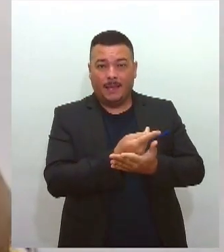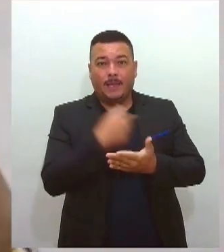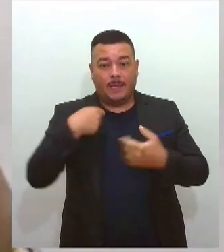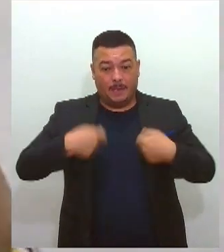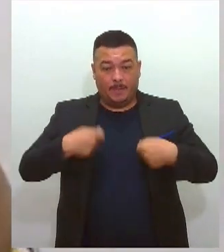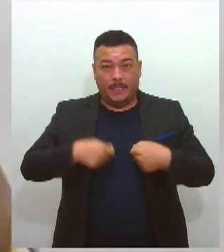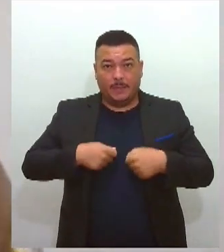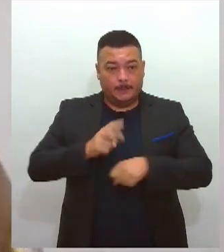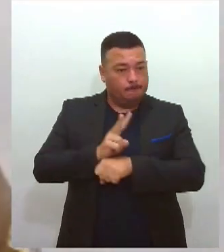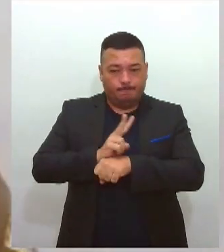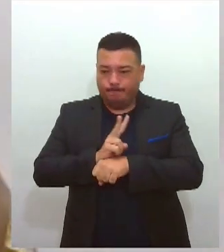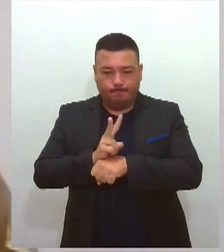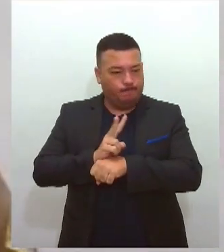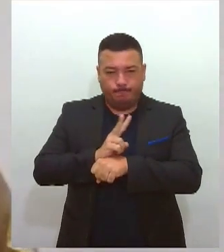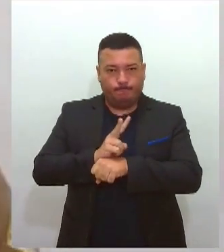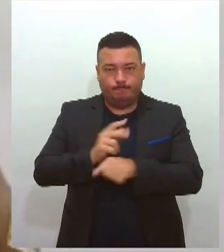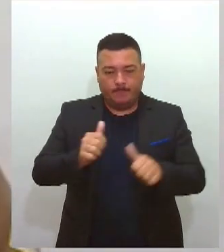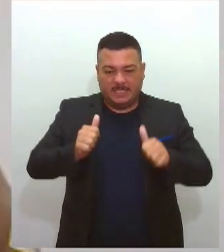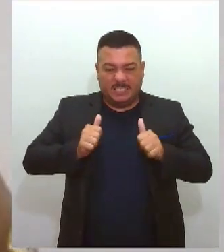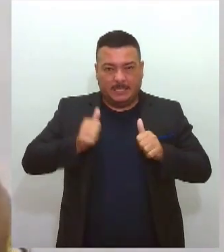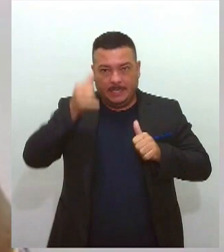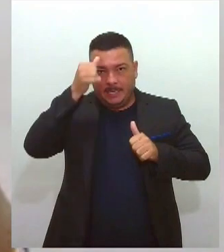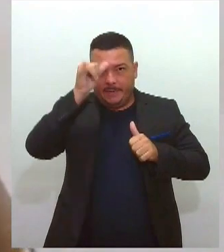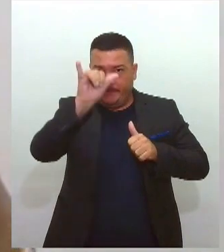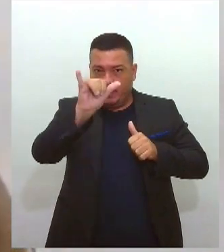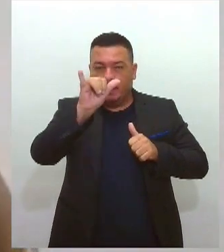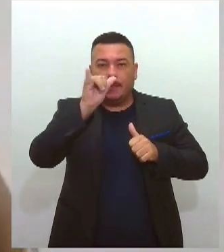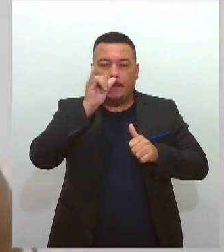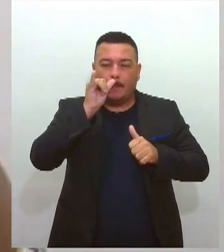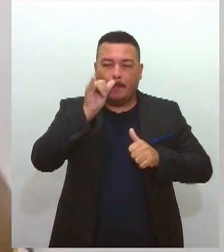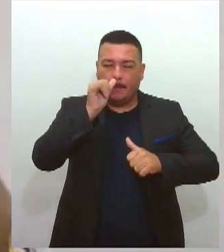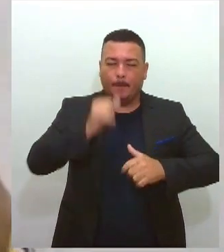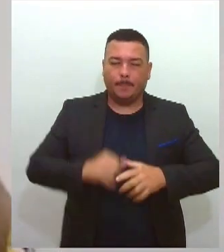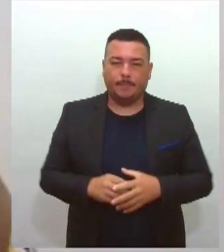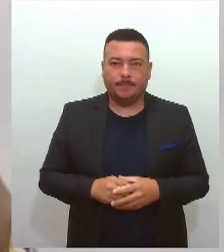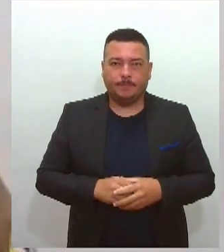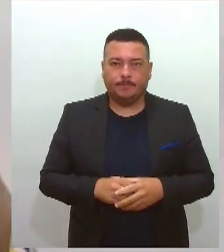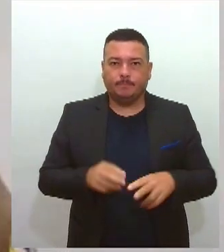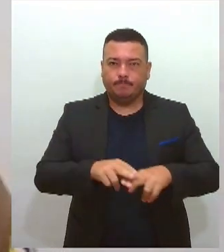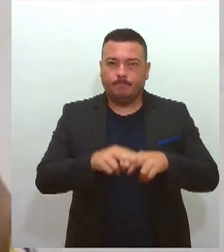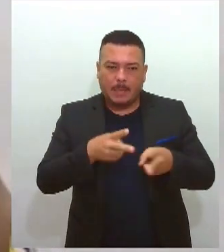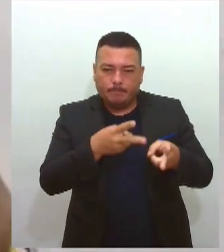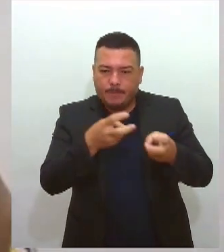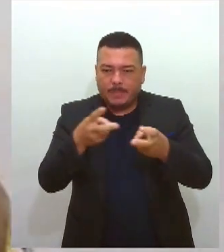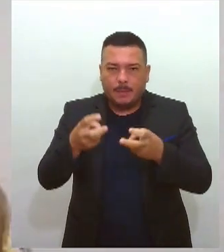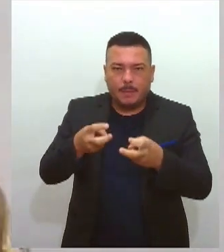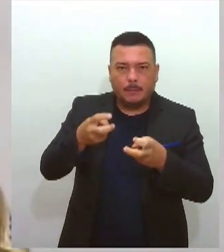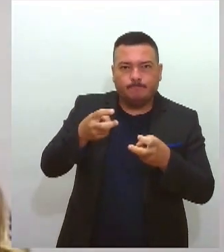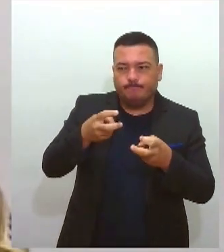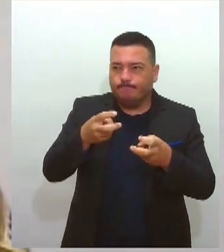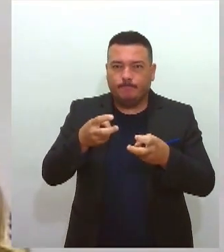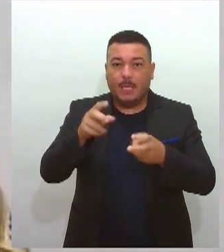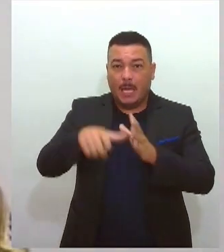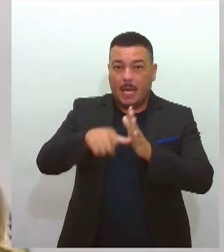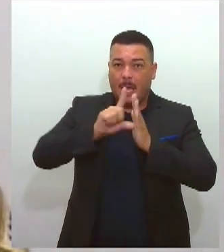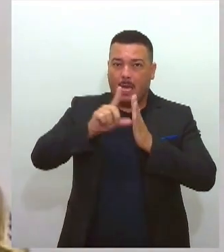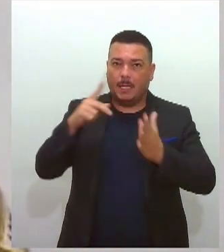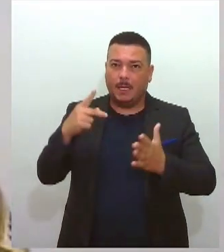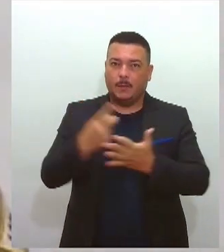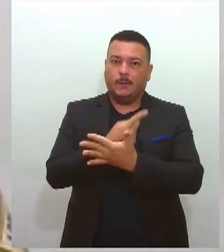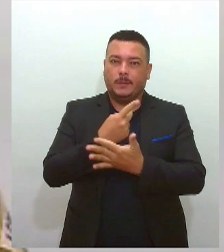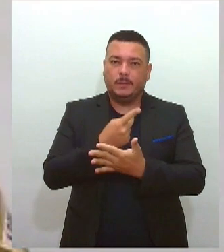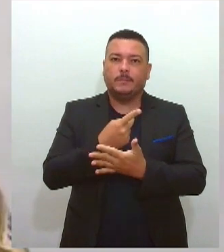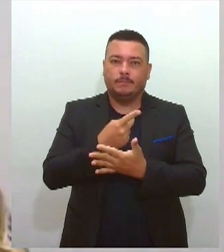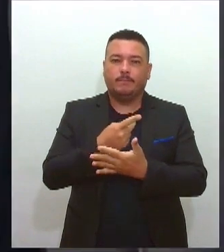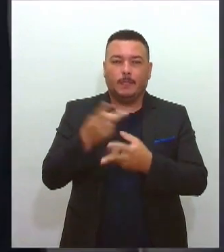de forma preventiva, de forma defensiva. Então, é enxergar a situação antes que ela aconteça. É o que a gente chama de percepção de